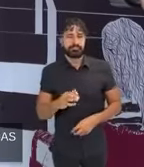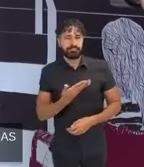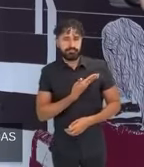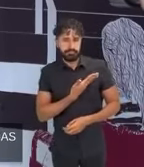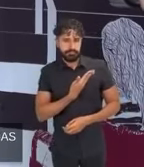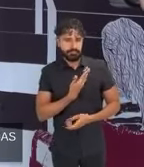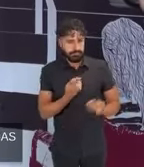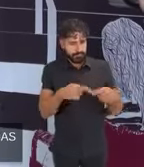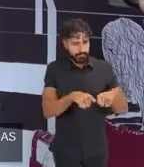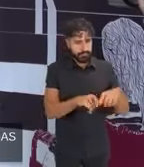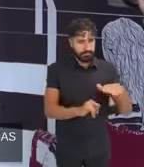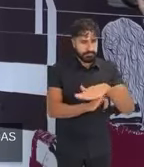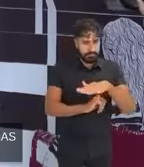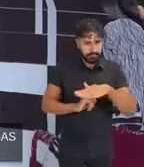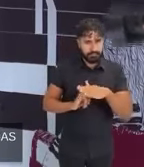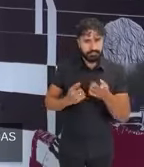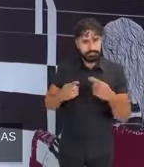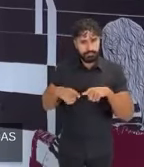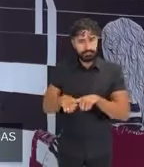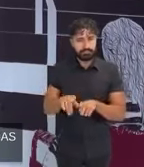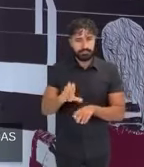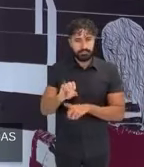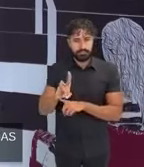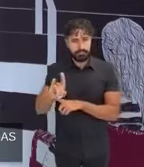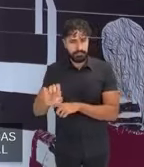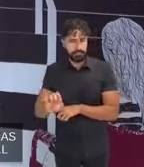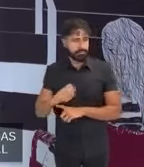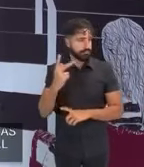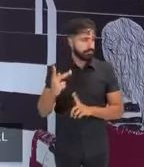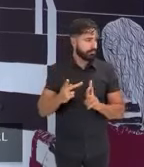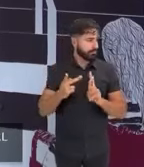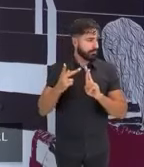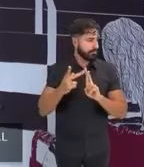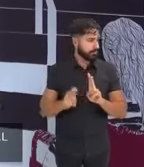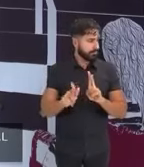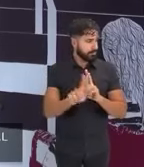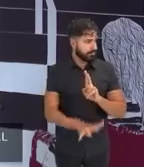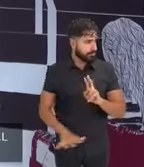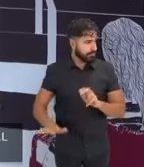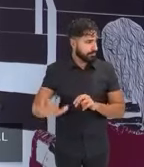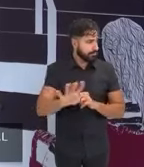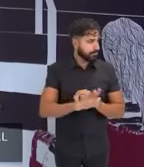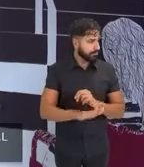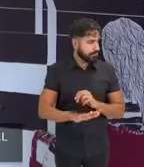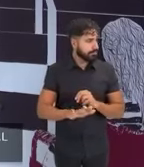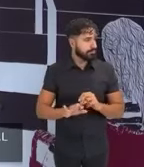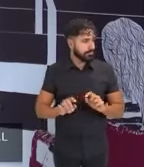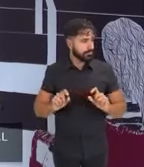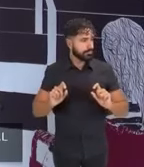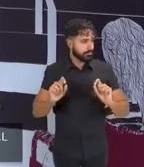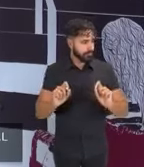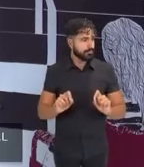instituições parceiras, doutora Cida, vice-procuradora-geral, doutor Gerson, subprocurador-geral e coordenador do